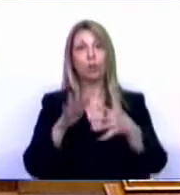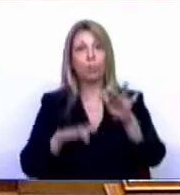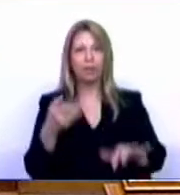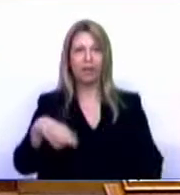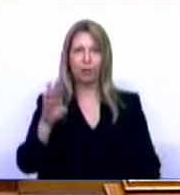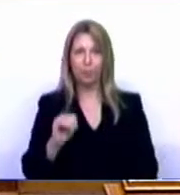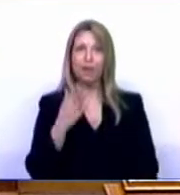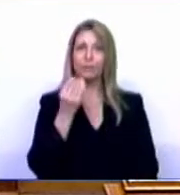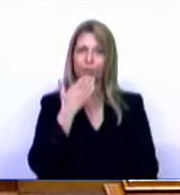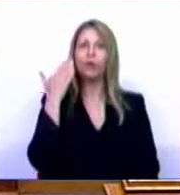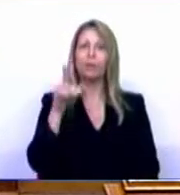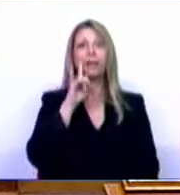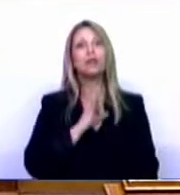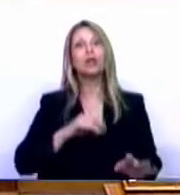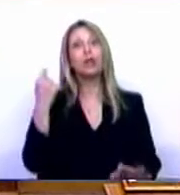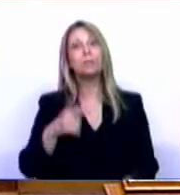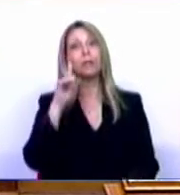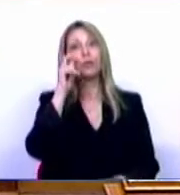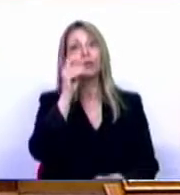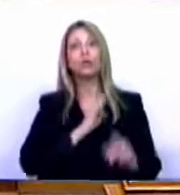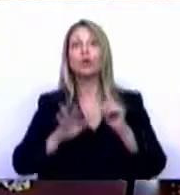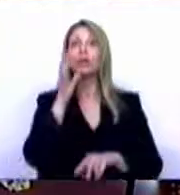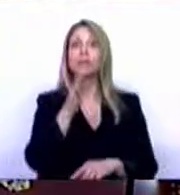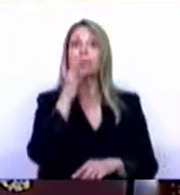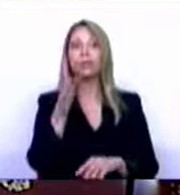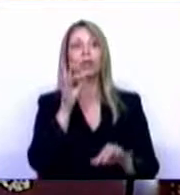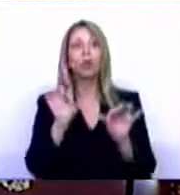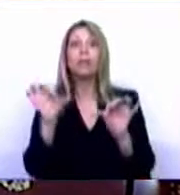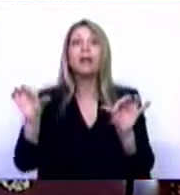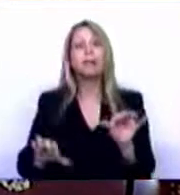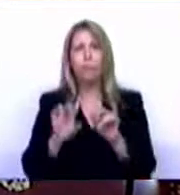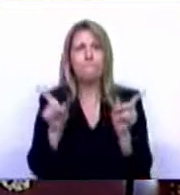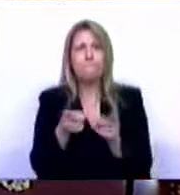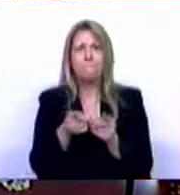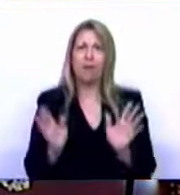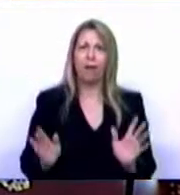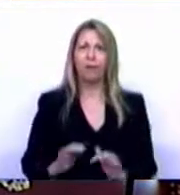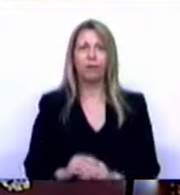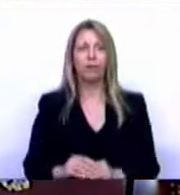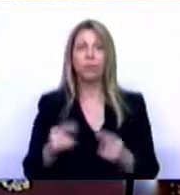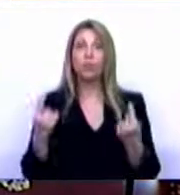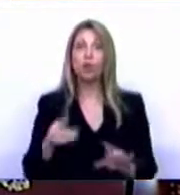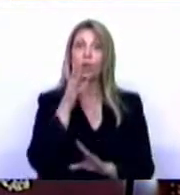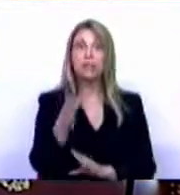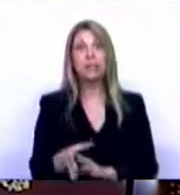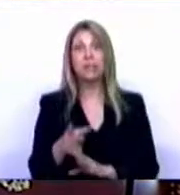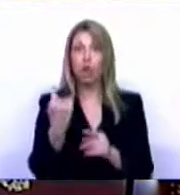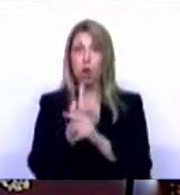Muito obrigada, Sra. Presidente, Sras. e Srs. Deputados. Uma intervenção necessariamente breve para dizer três